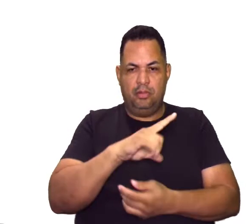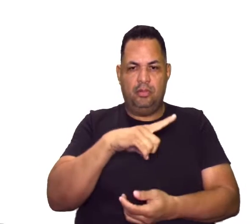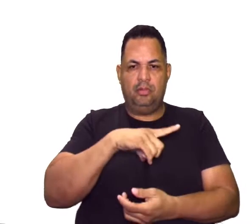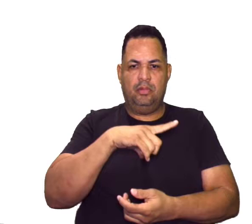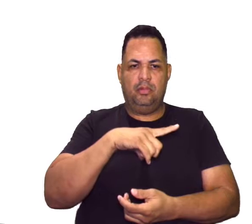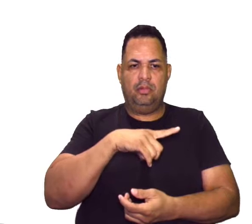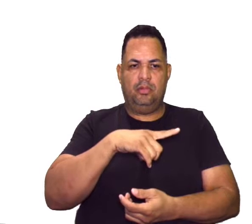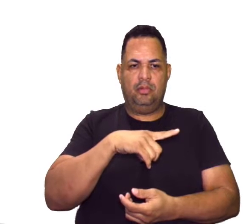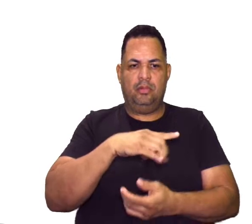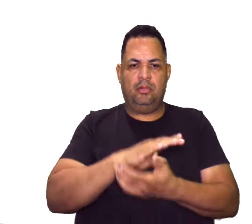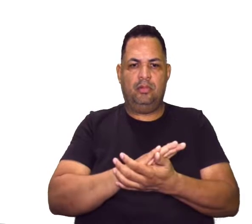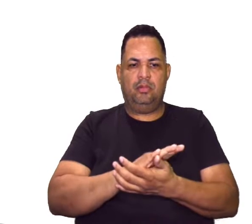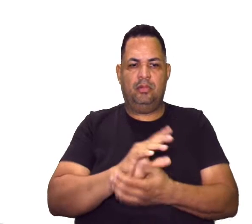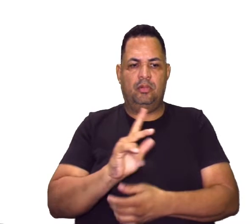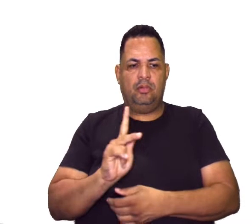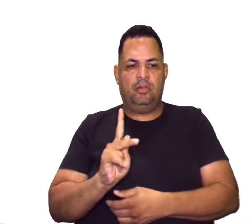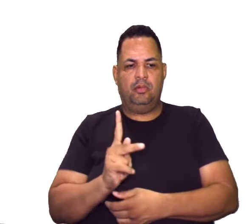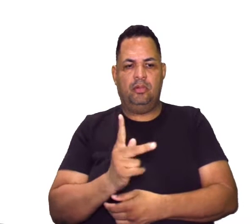exemplo,